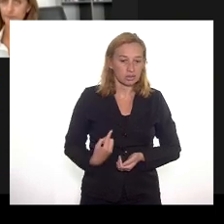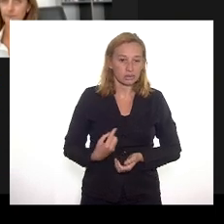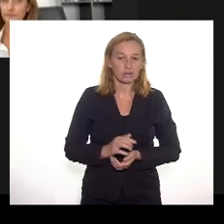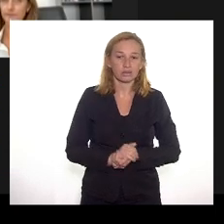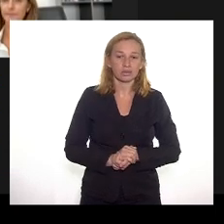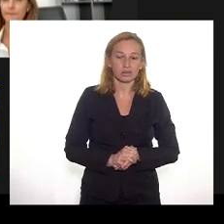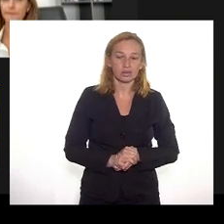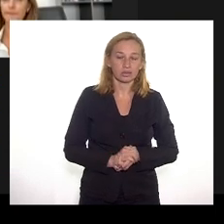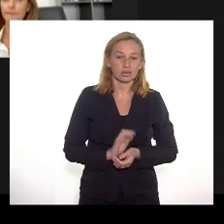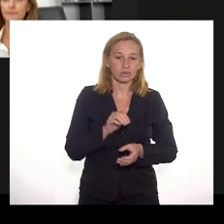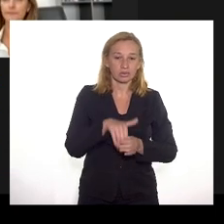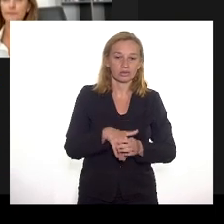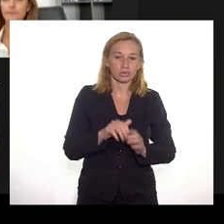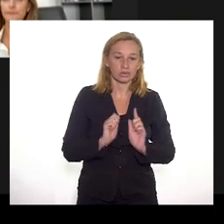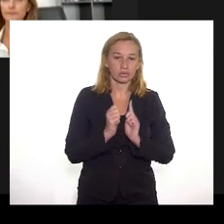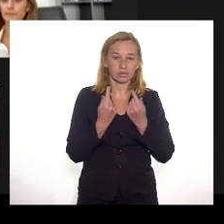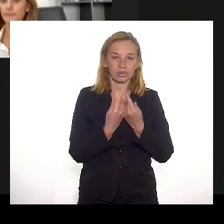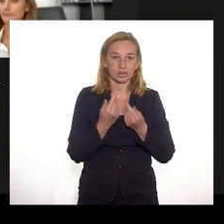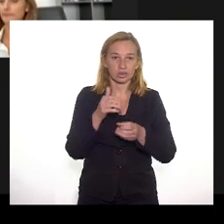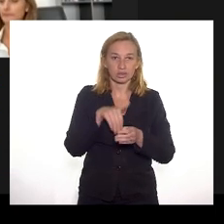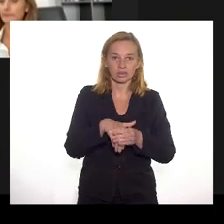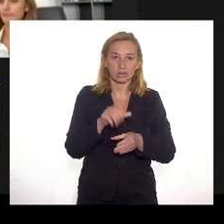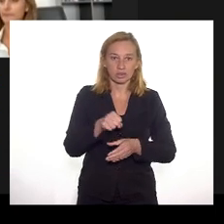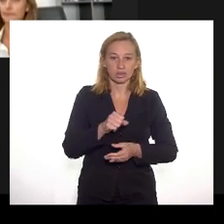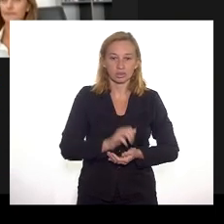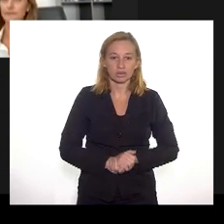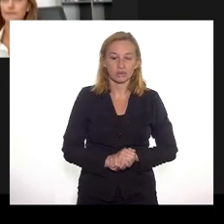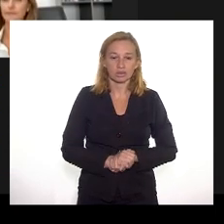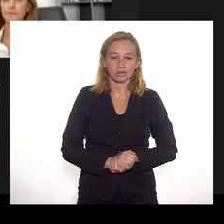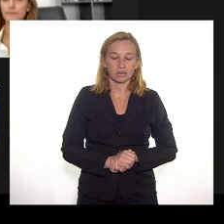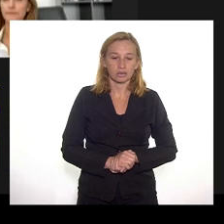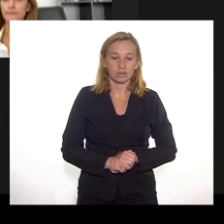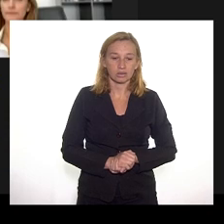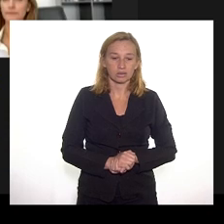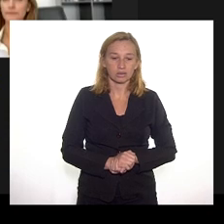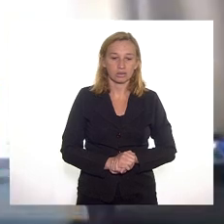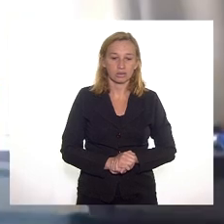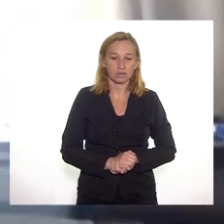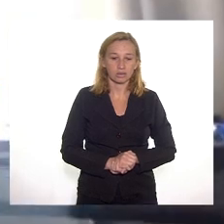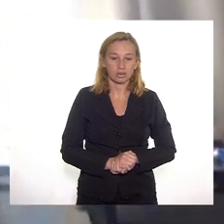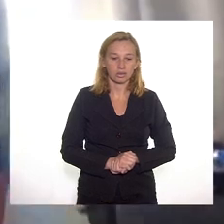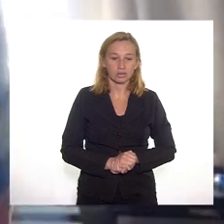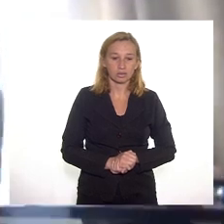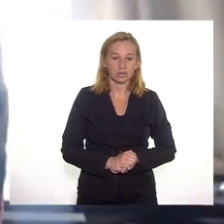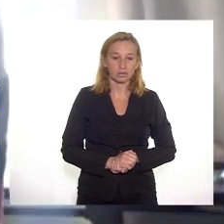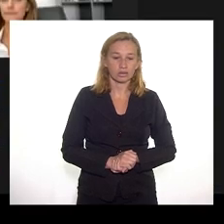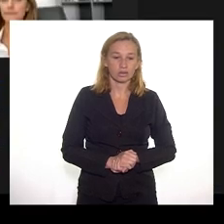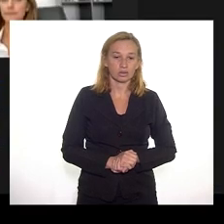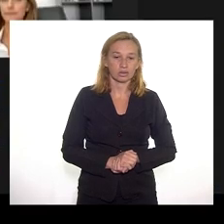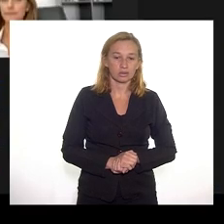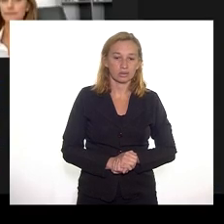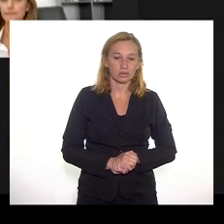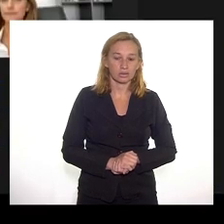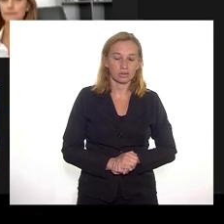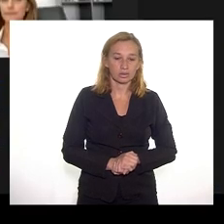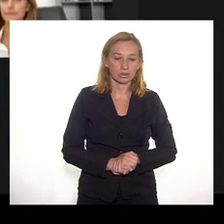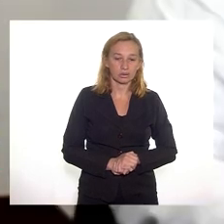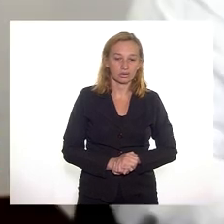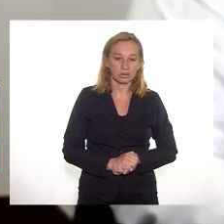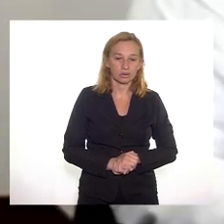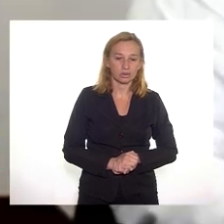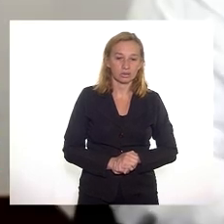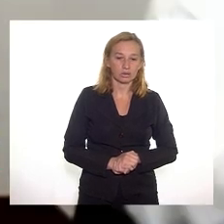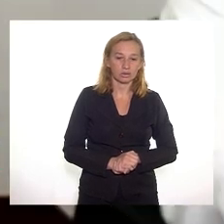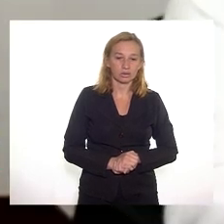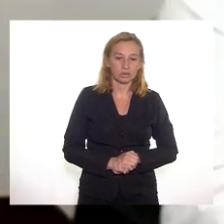Deputada Dani Monteiro. Votou sim no grupo, presidente. Votou sim no grupo, ok. Votei favorável, presidente, no grupo. Eu só estou dando a chance de quem quiser usar.